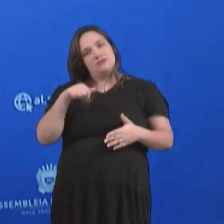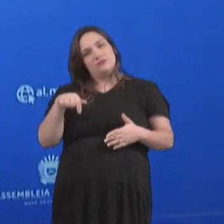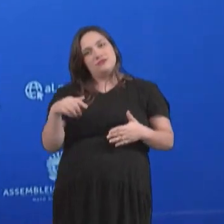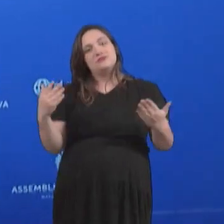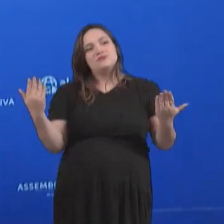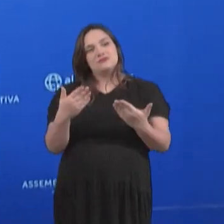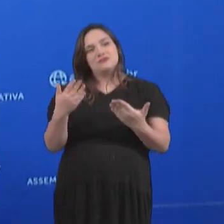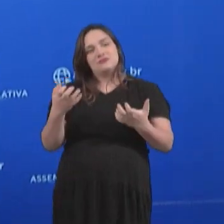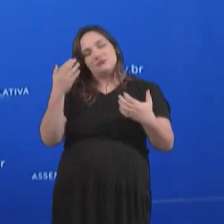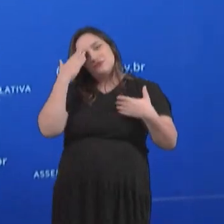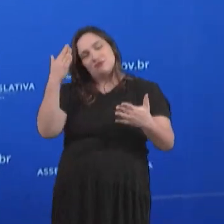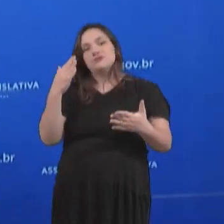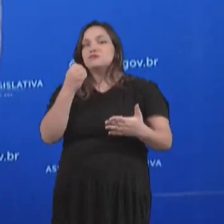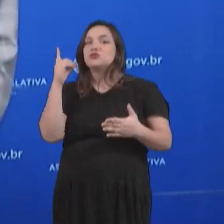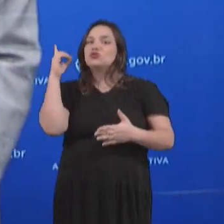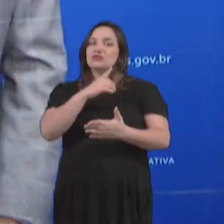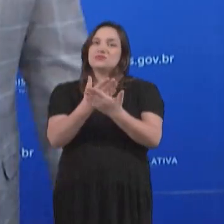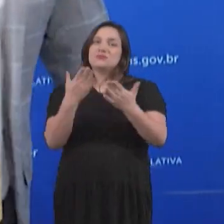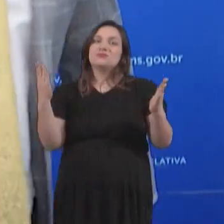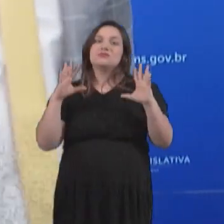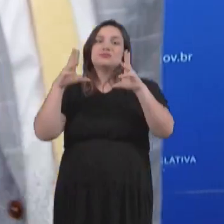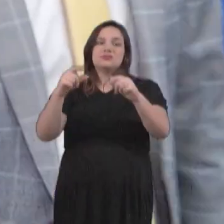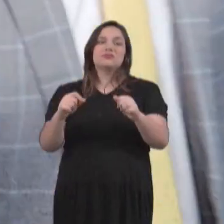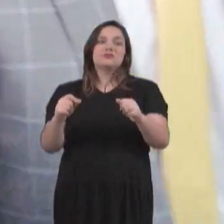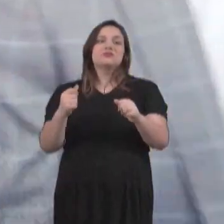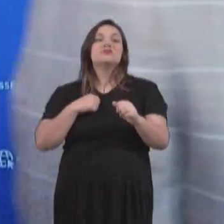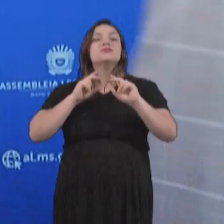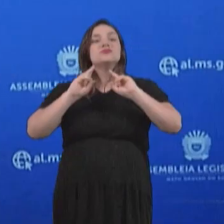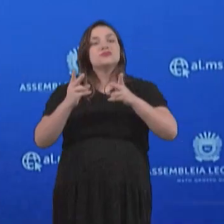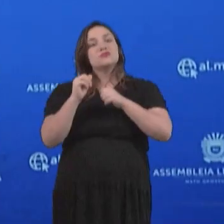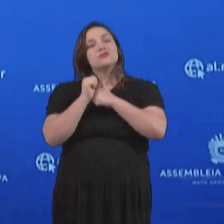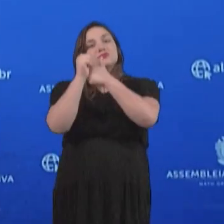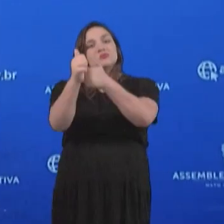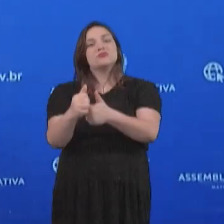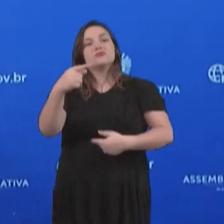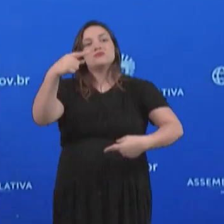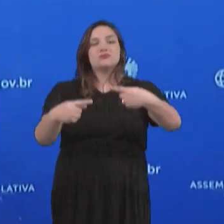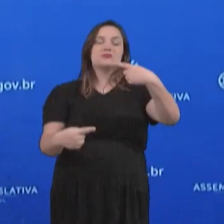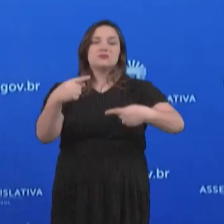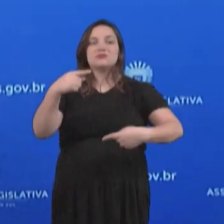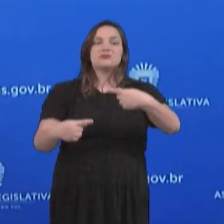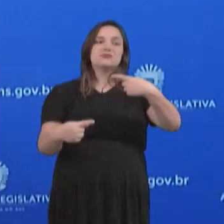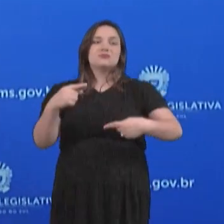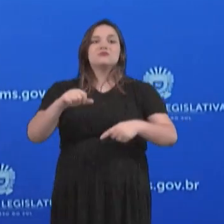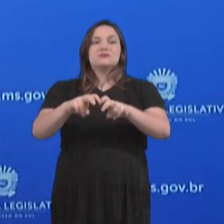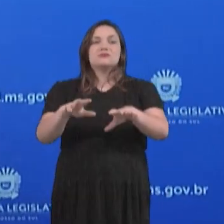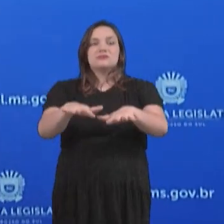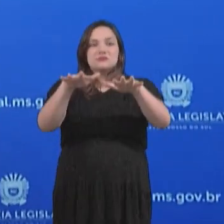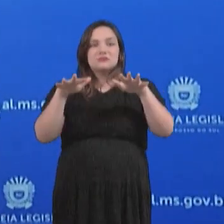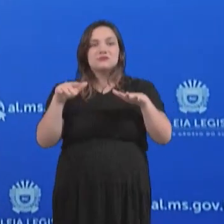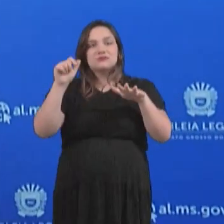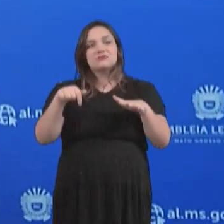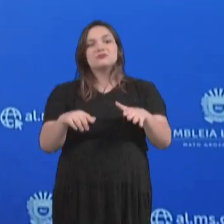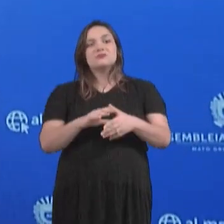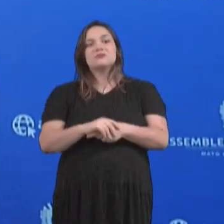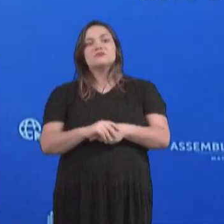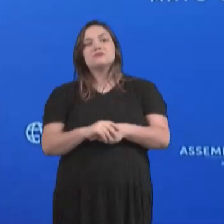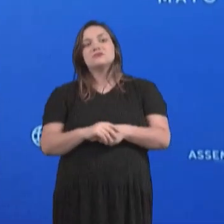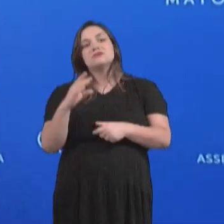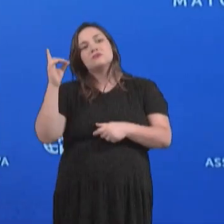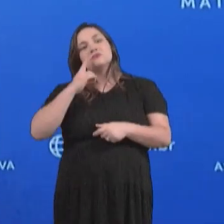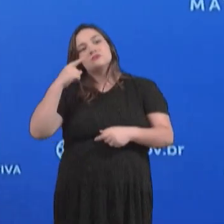gente. Obrigado, bom dia a todos. Bom, e a gente continua seguindo as discussões no plenário aqui da Casa de Leis, os deputados